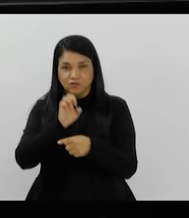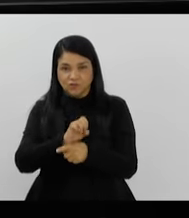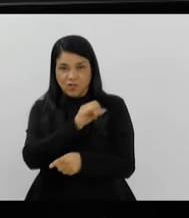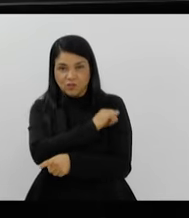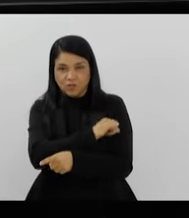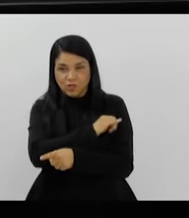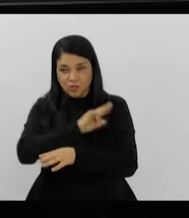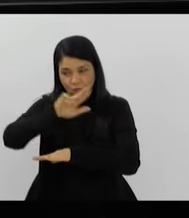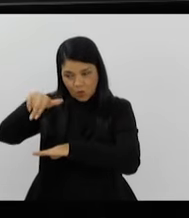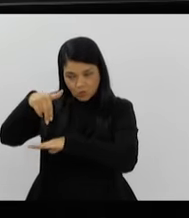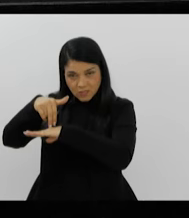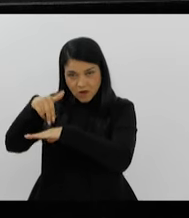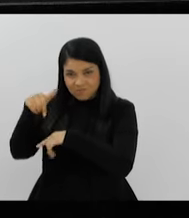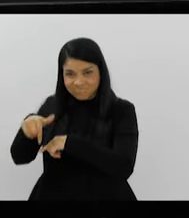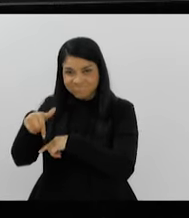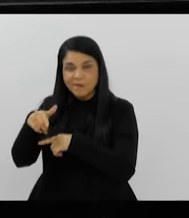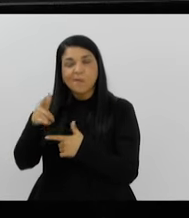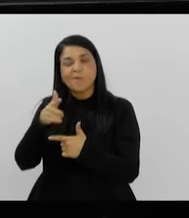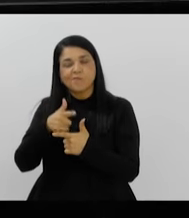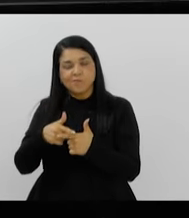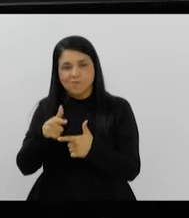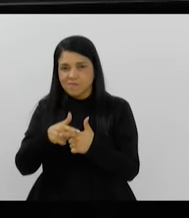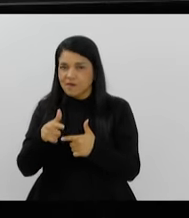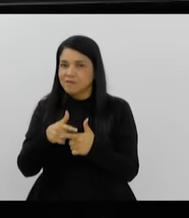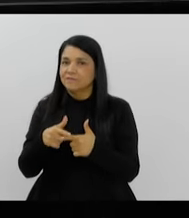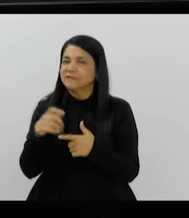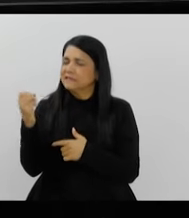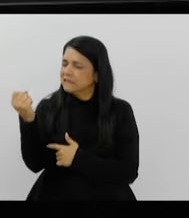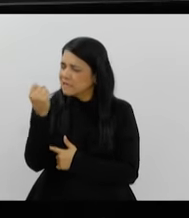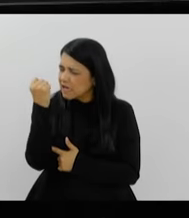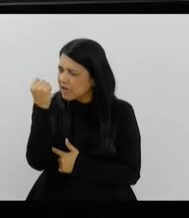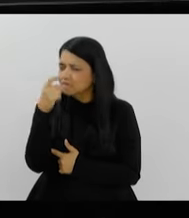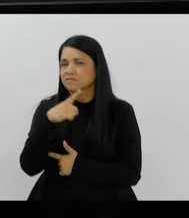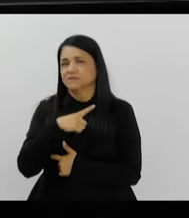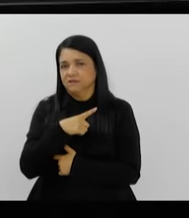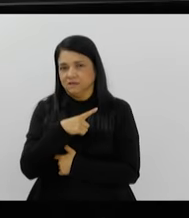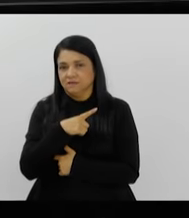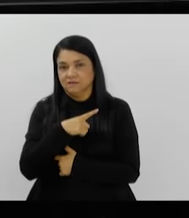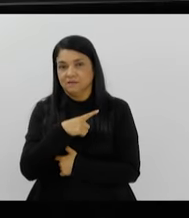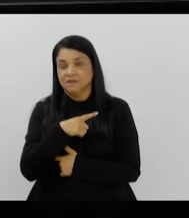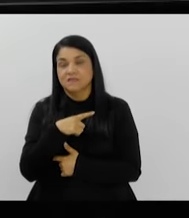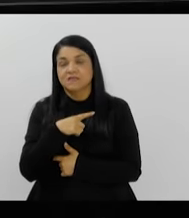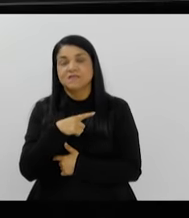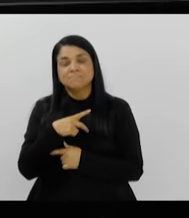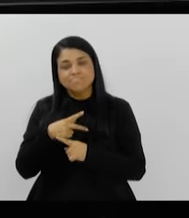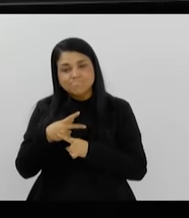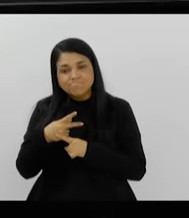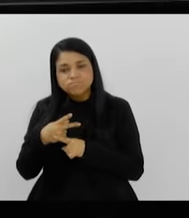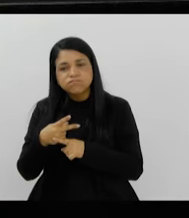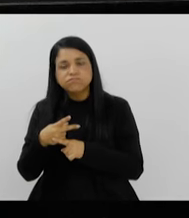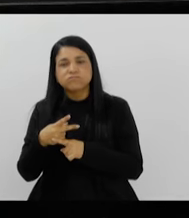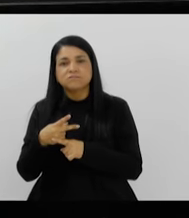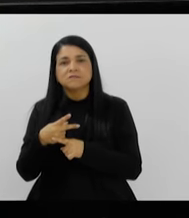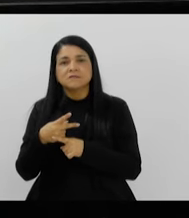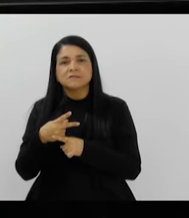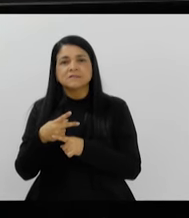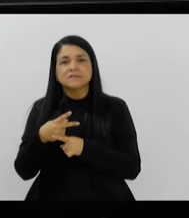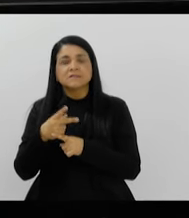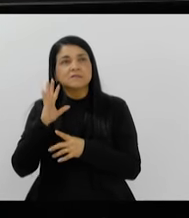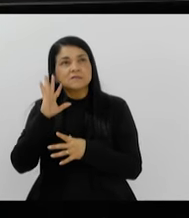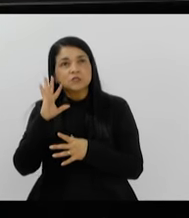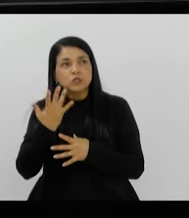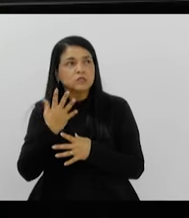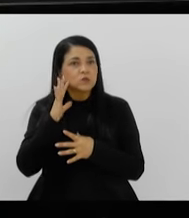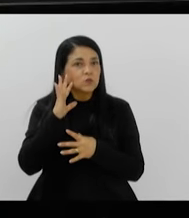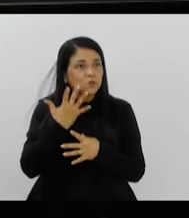a União continua sendo um problema extremamente grave e que nessa busca das